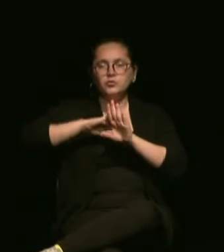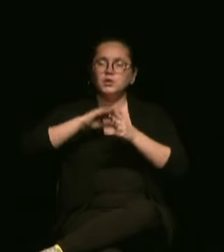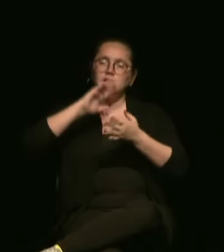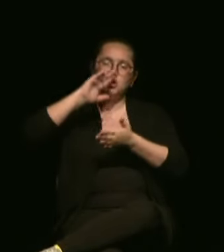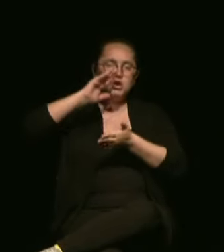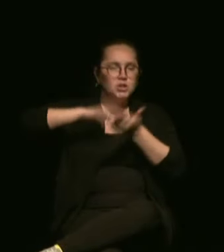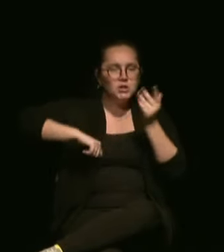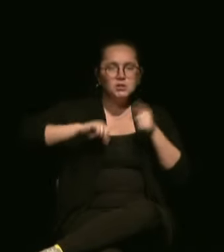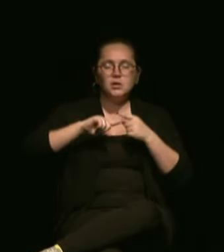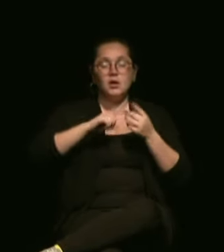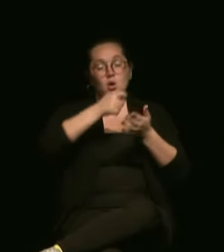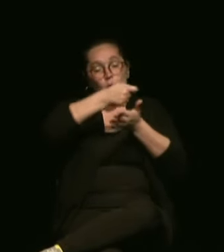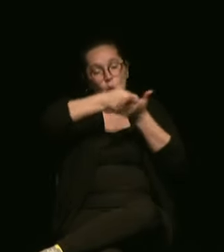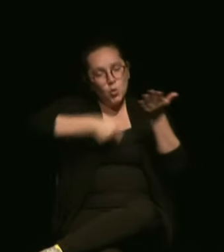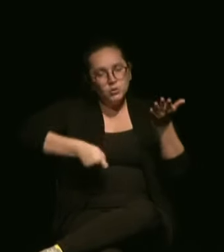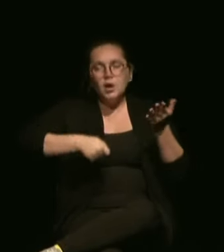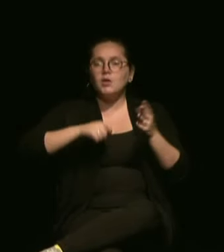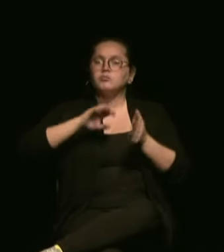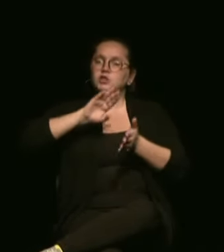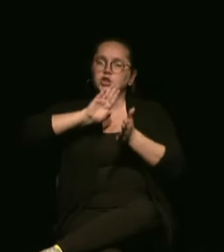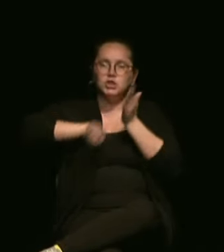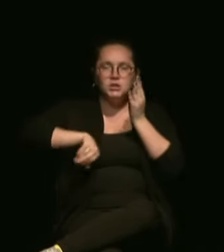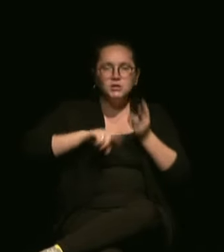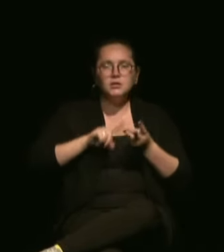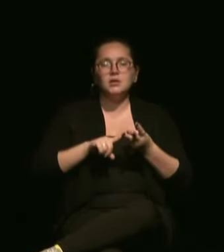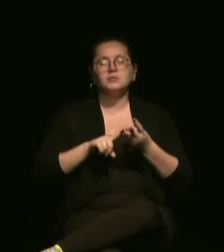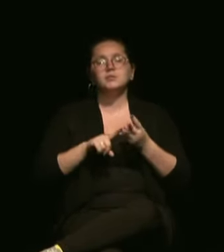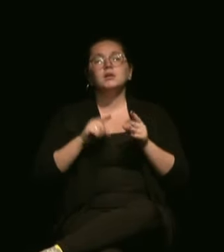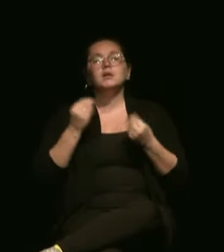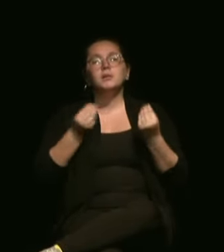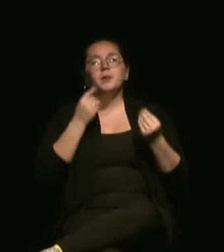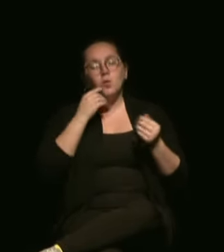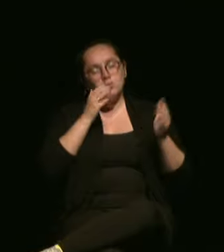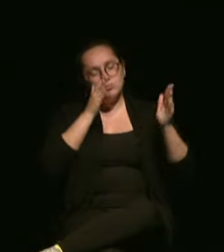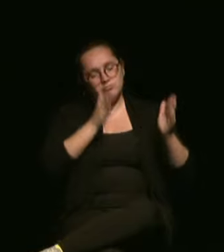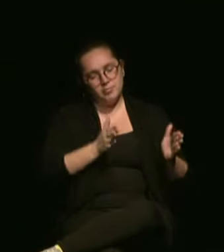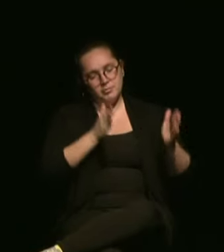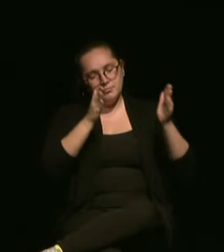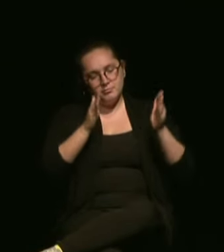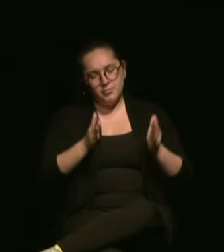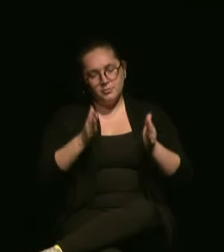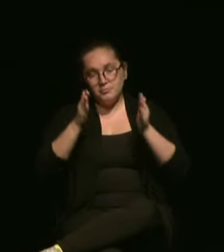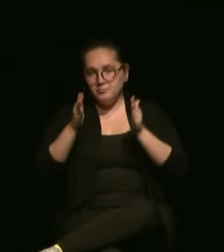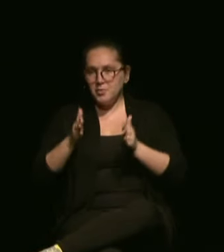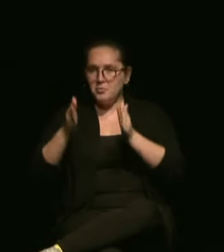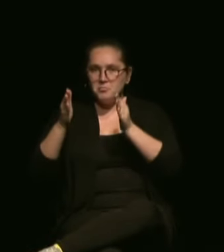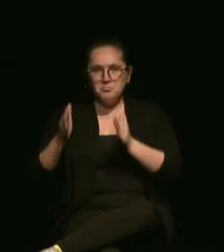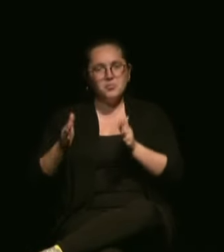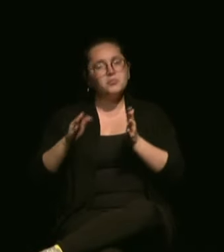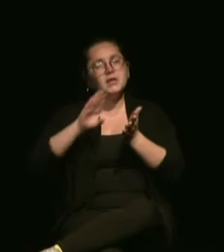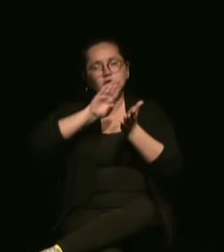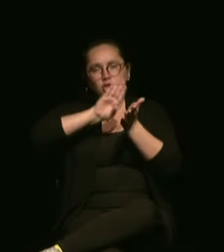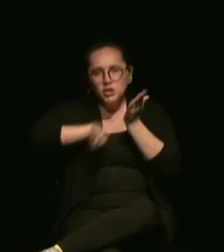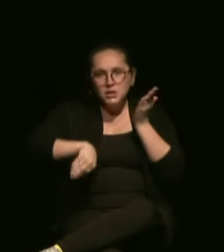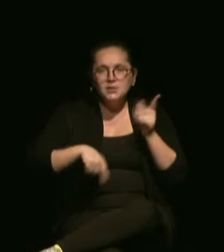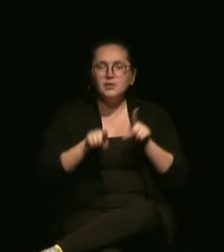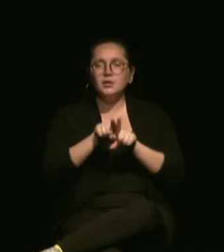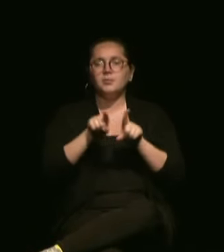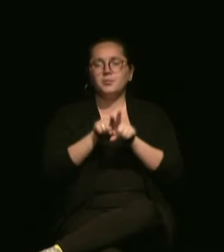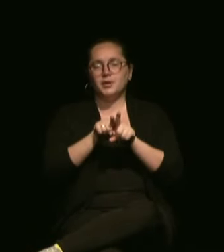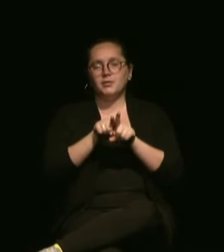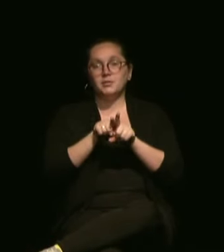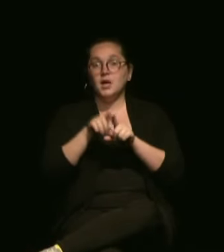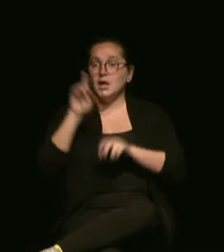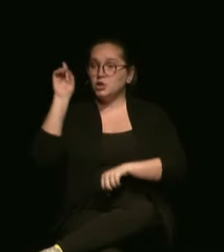roteiro, enredo, como vai acontecer em O Fim e o Princípio,